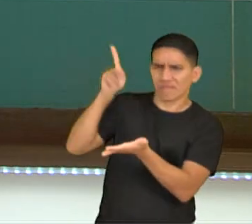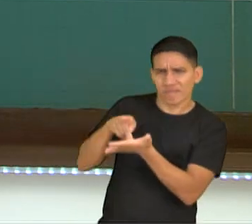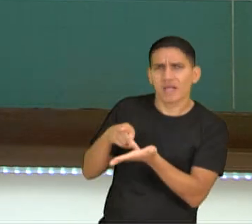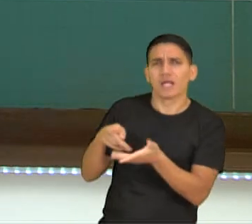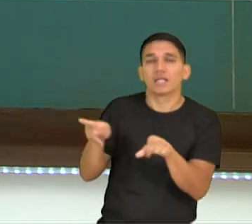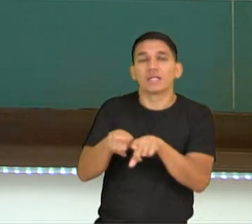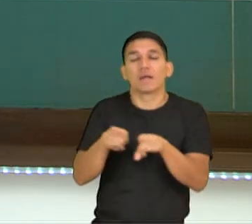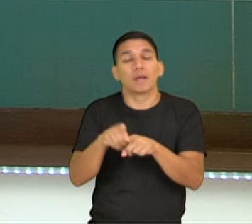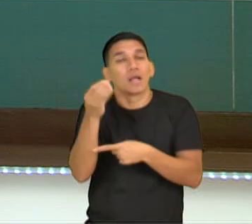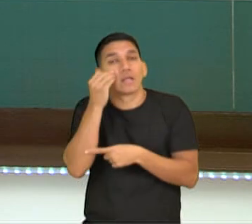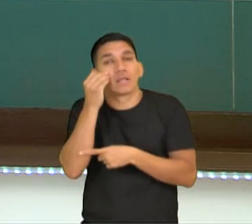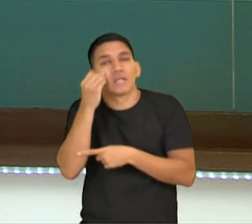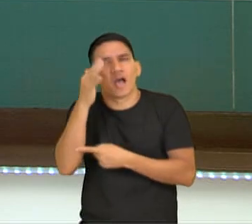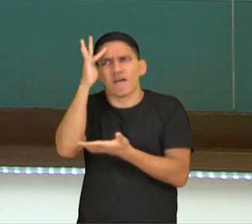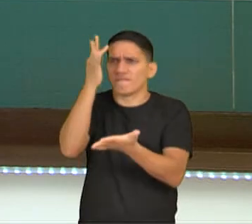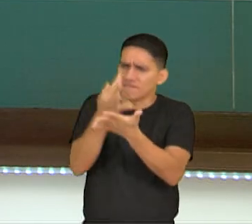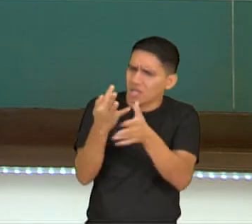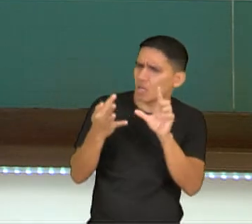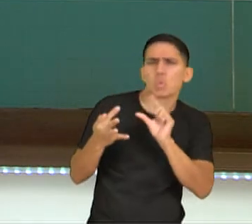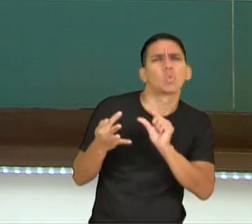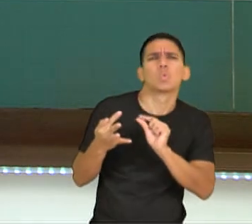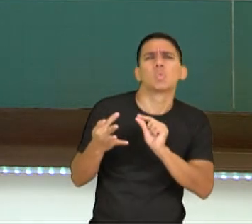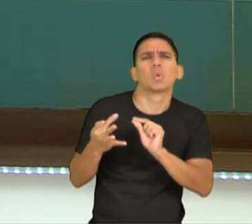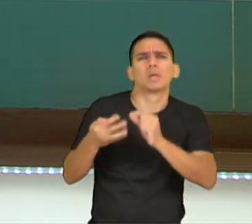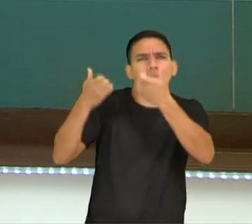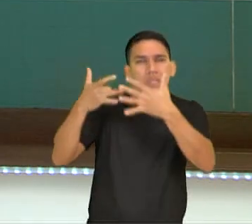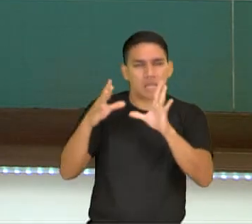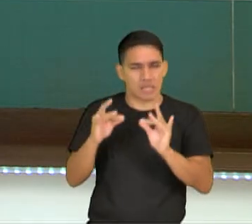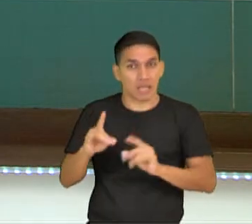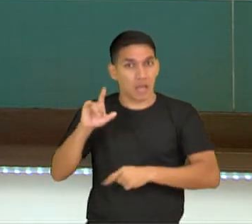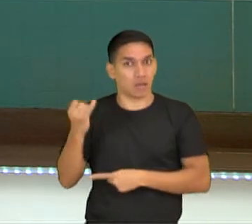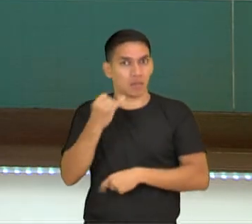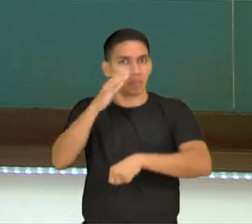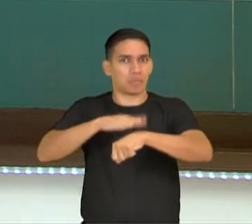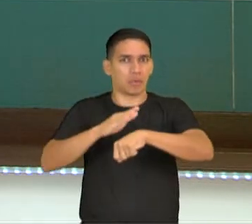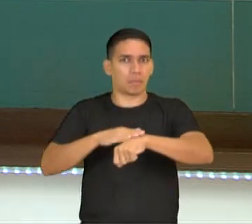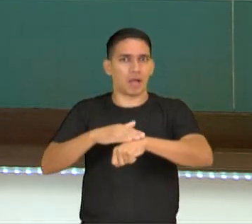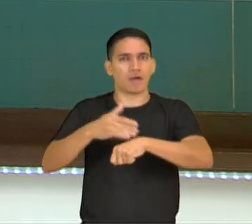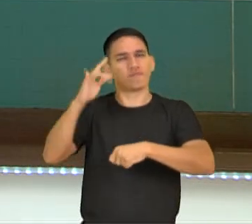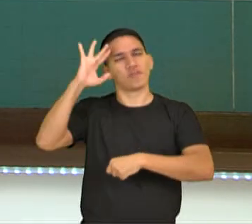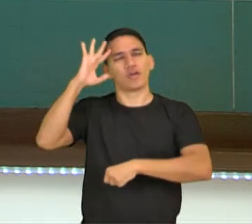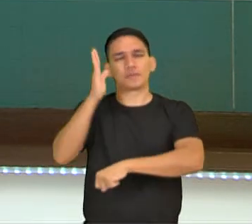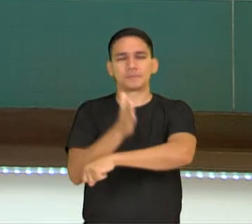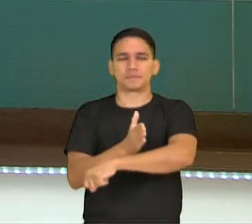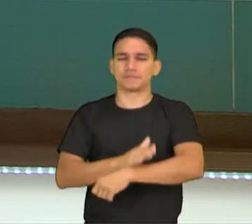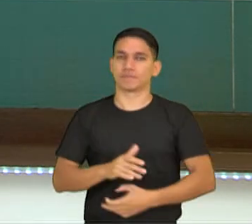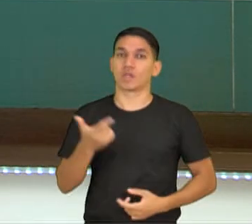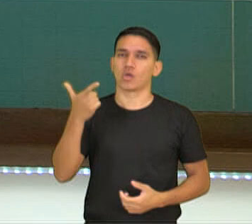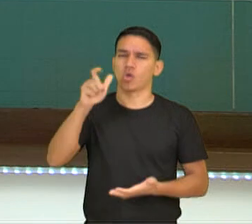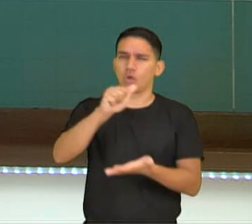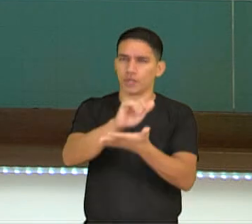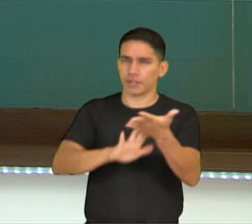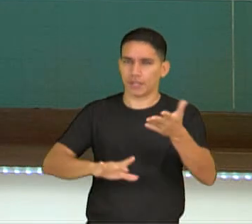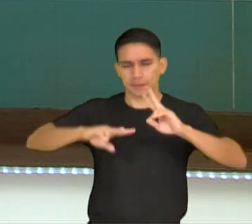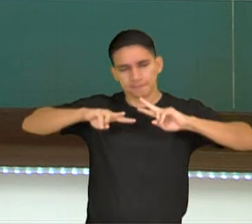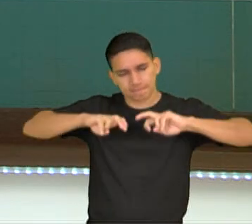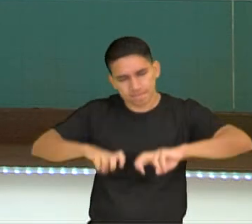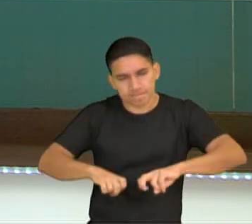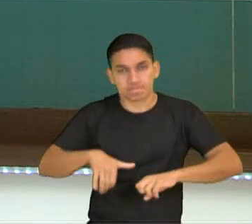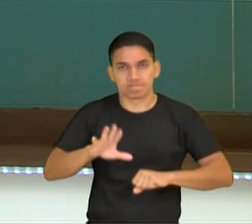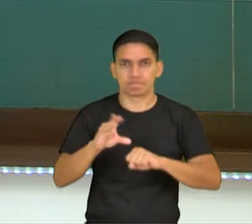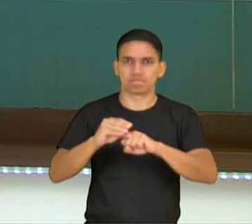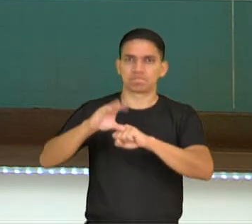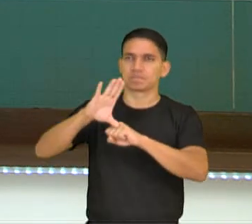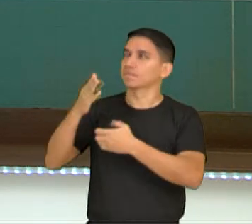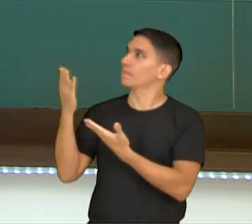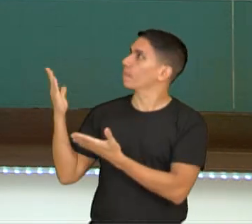que é algo muito relevante nesse momento da filosofia medieval. Então, mais um exercício para a gente aprofundar esses conhecimentos.